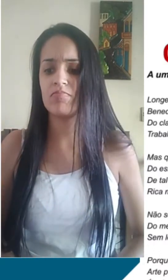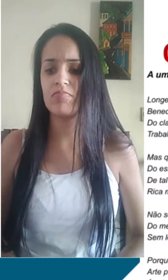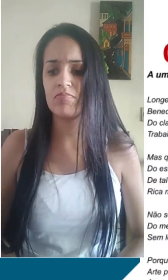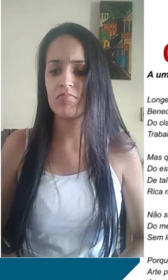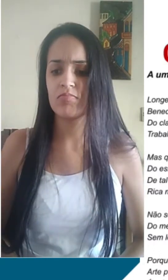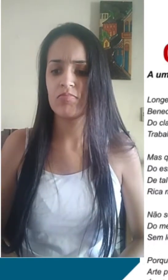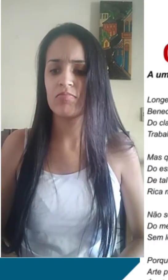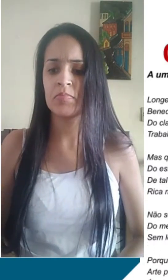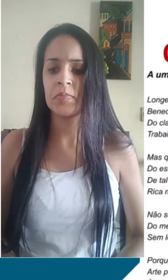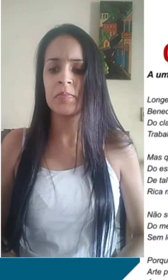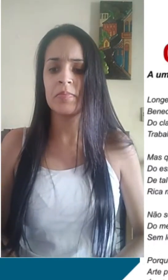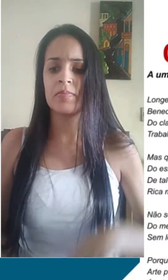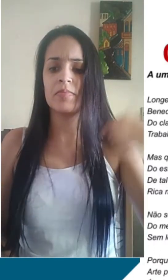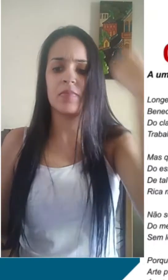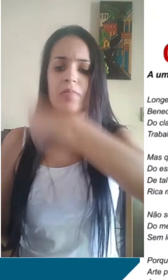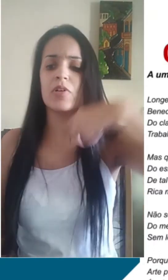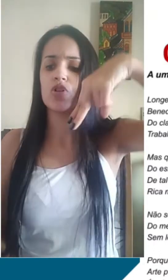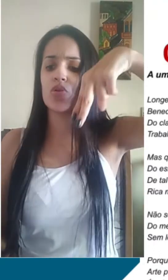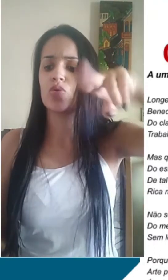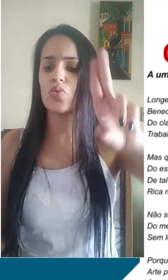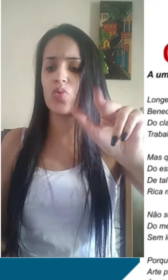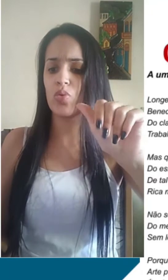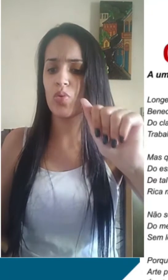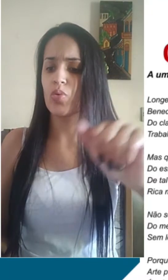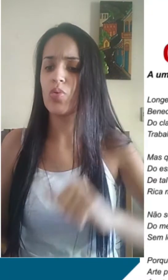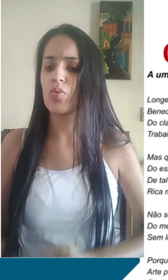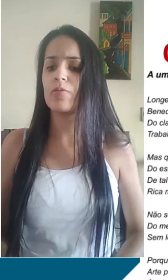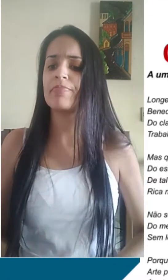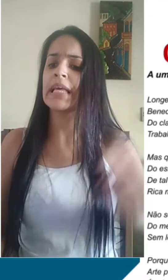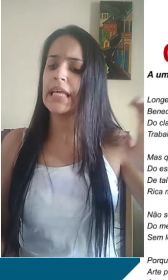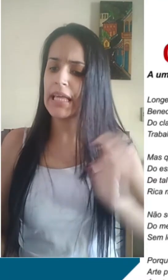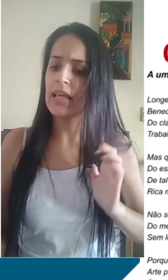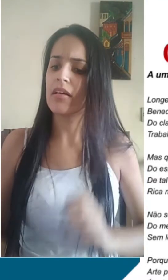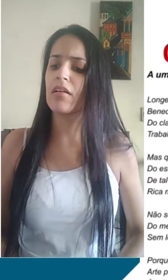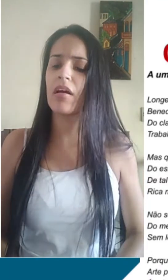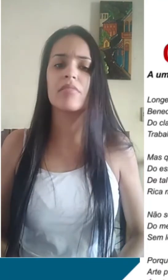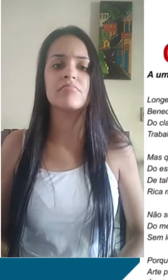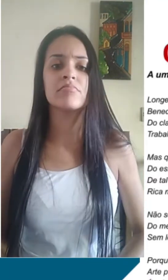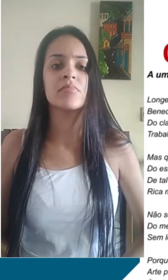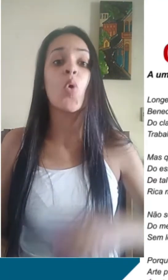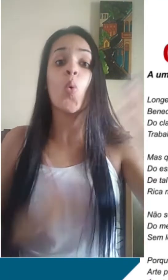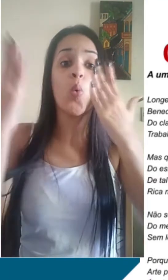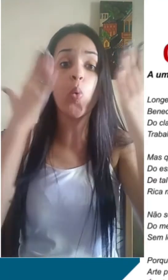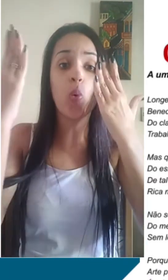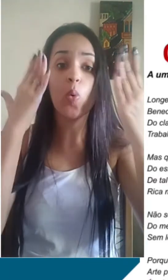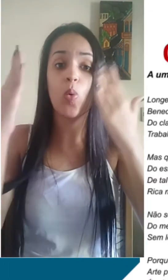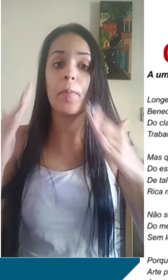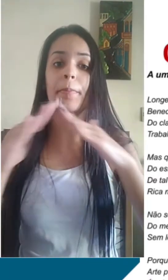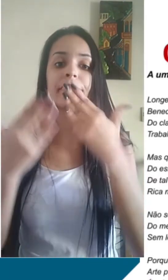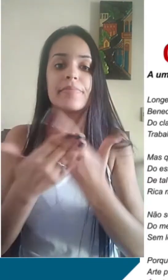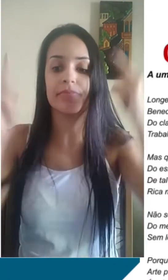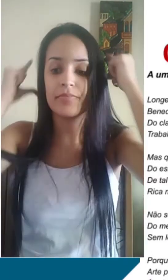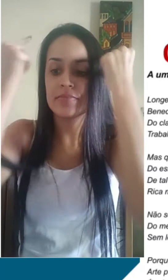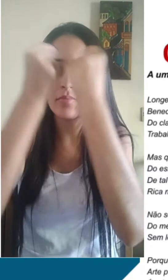nua, rica, mas sóbria, como um templo grego. Não se mostre na fábrica o suplício